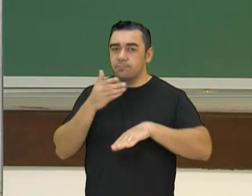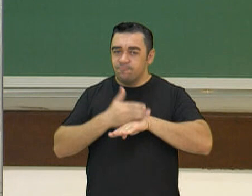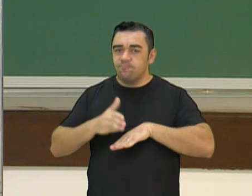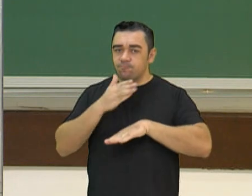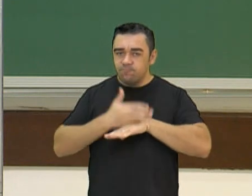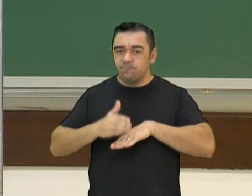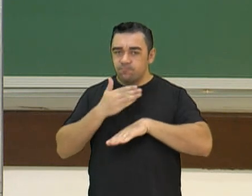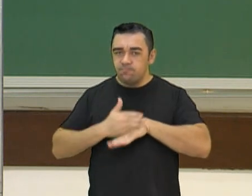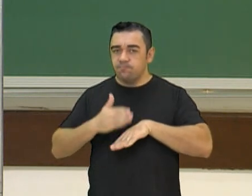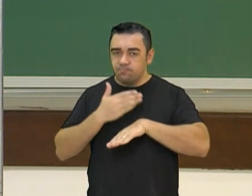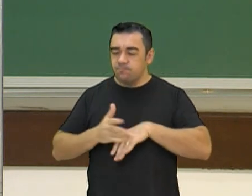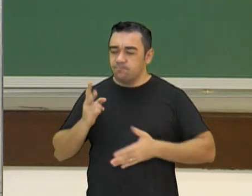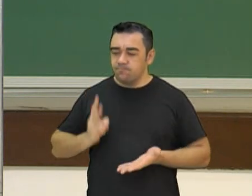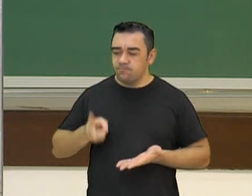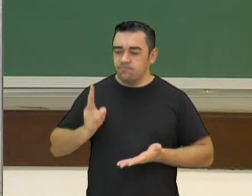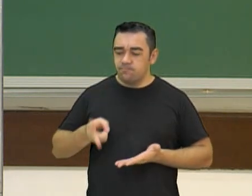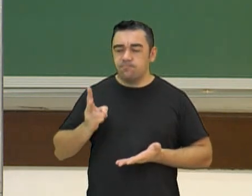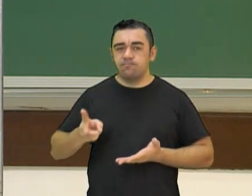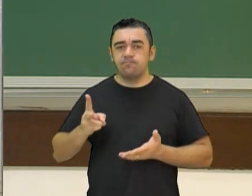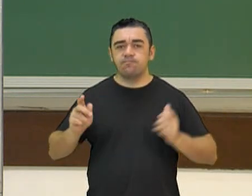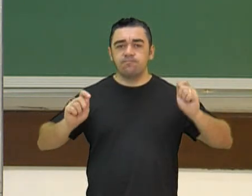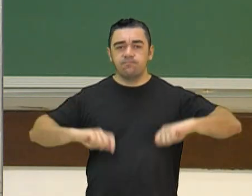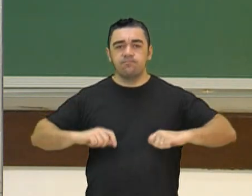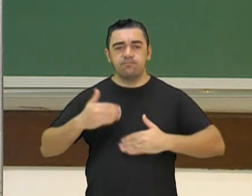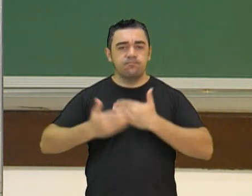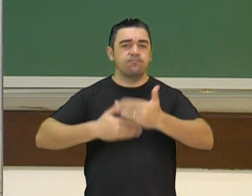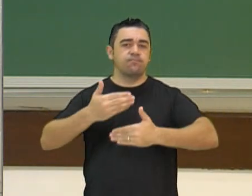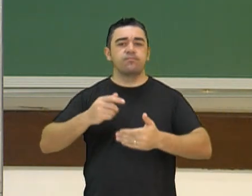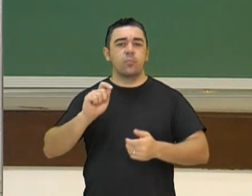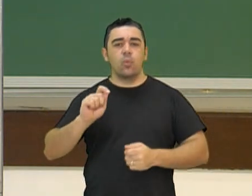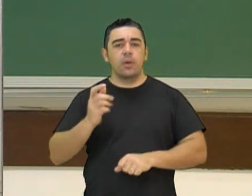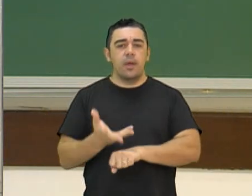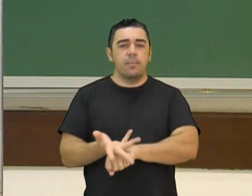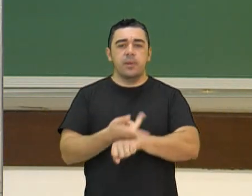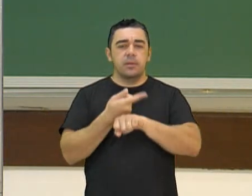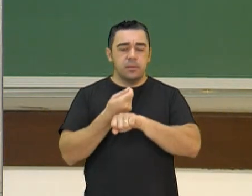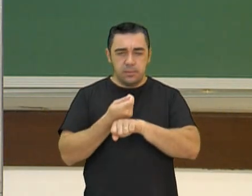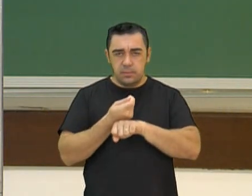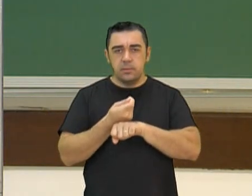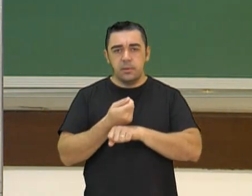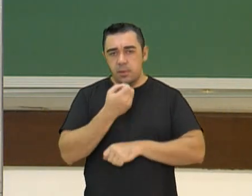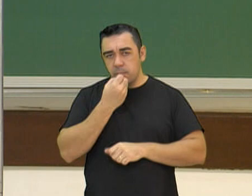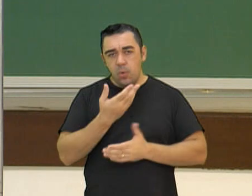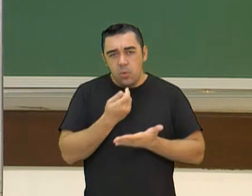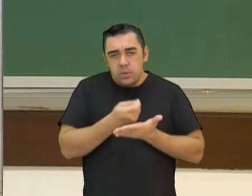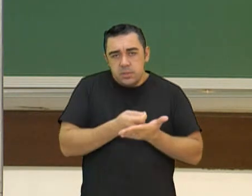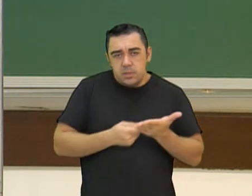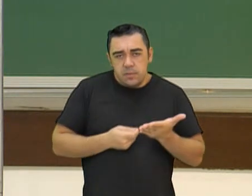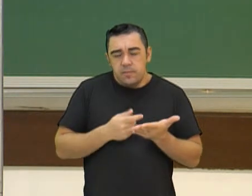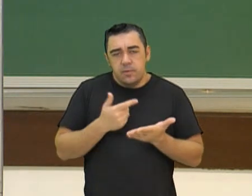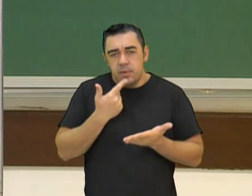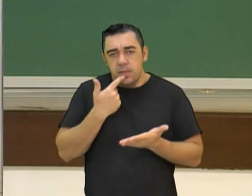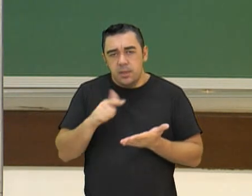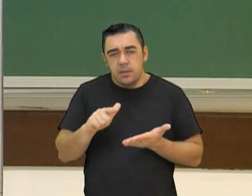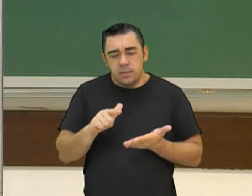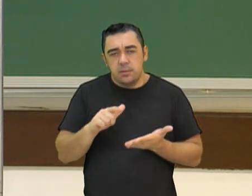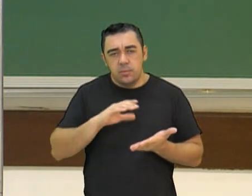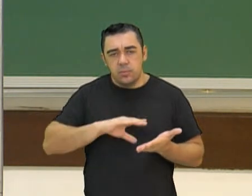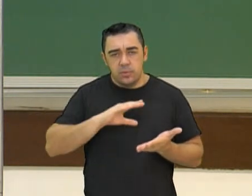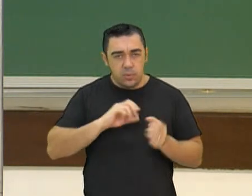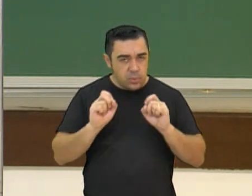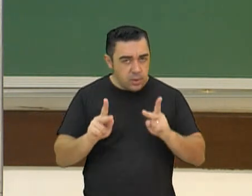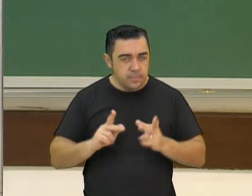ser constante, né, para que a gente possa desenvolver essa habilidade, né, de bons escritores na língua portuguesa,